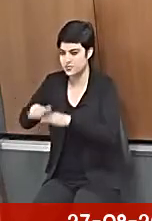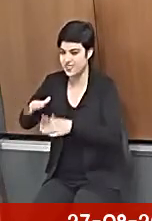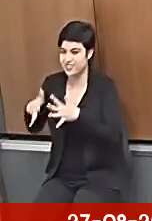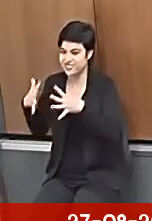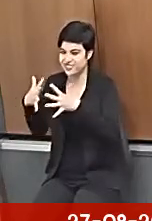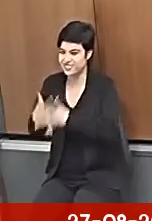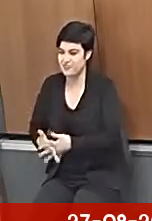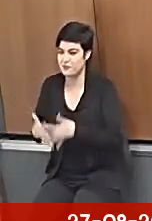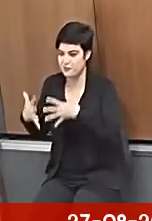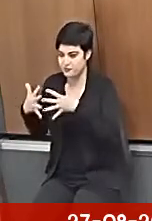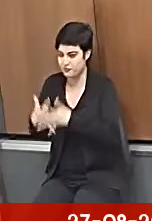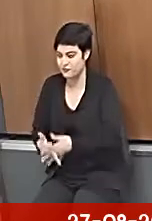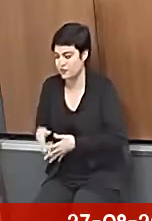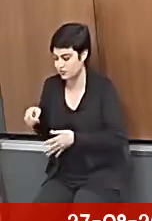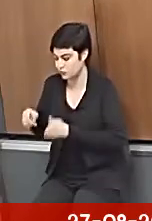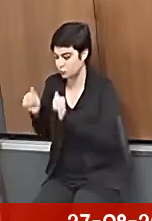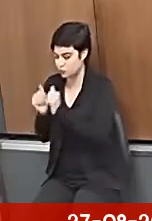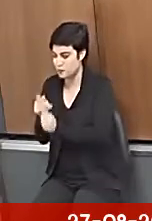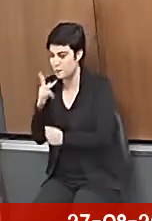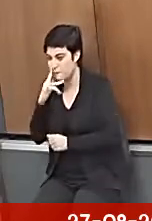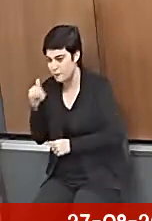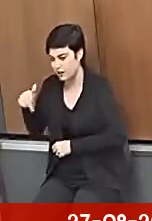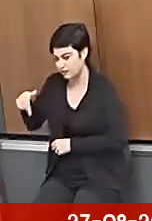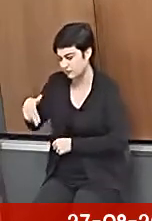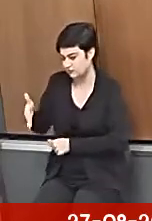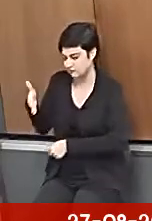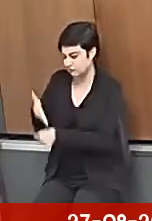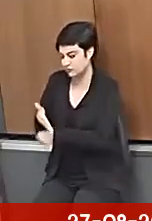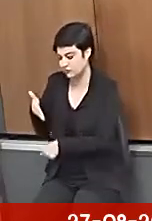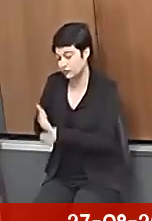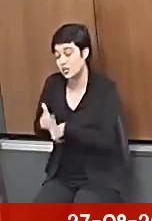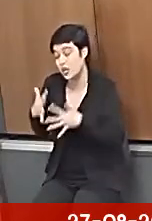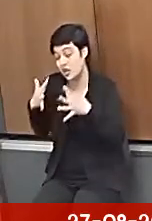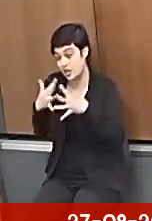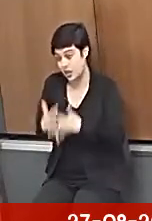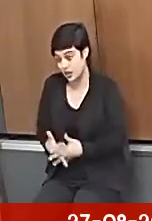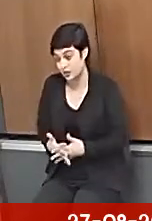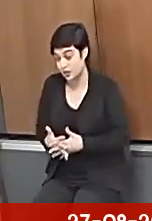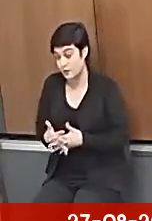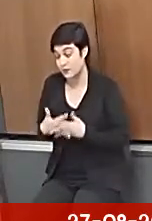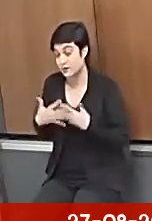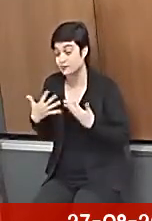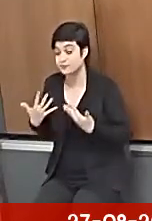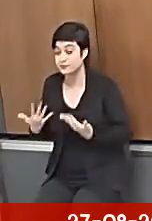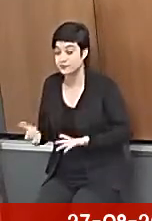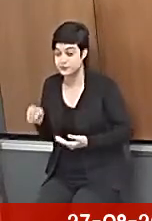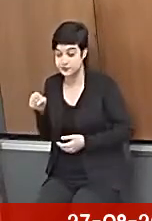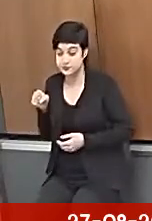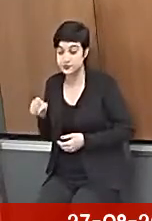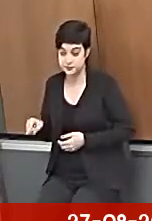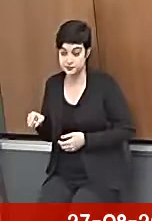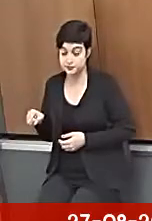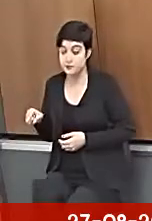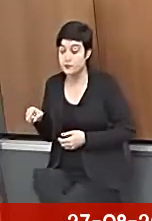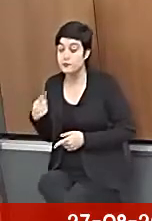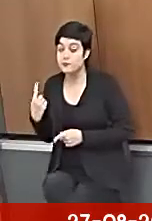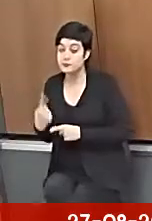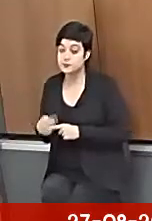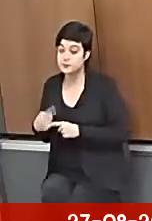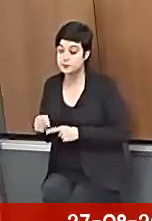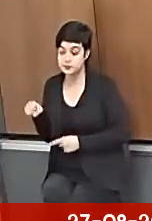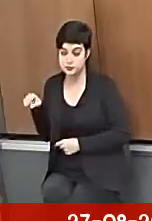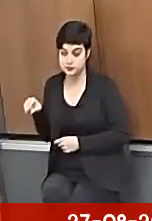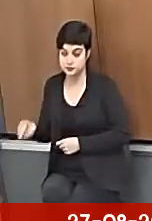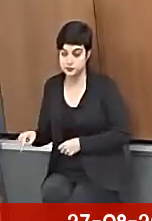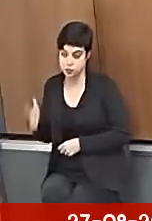o trânsito dele com seu pai e sua filha e os outros filhos é é na esplanada é porque por